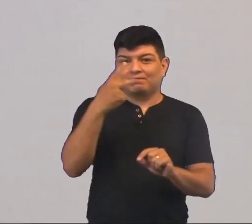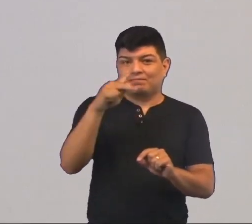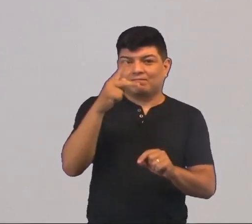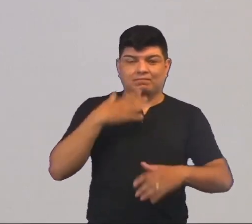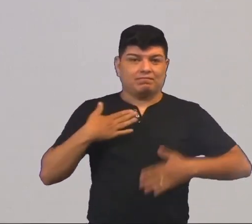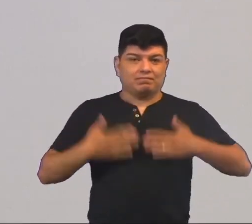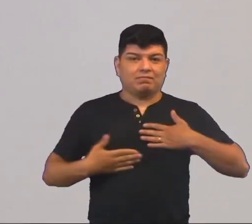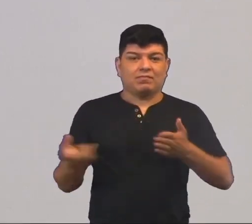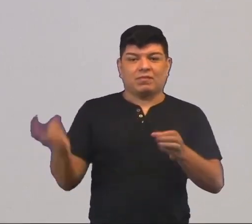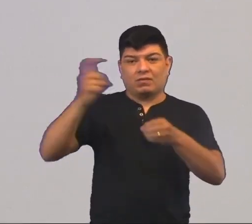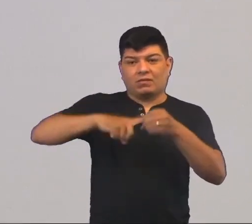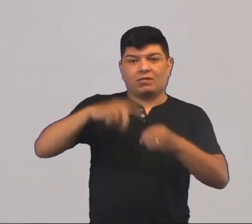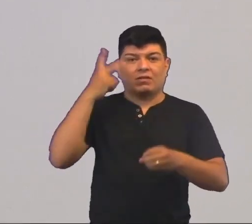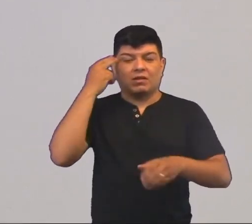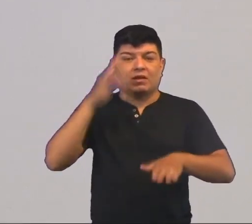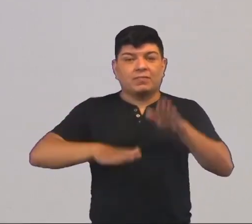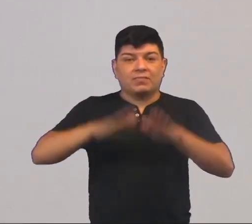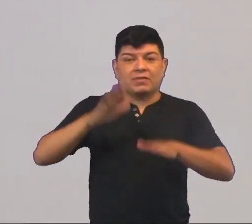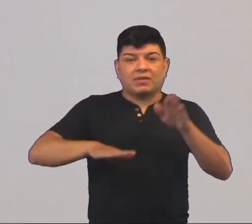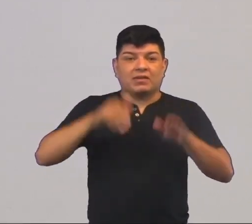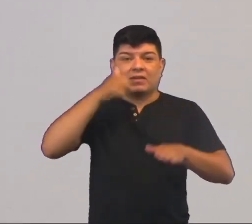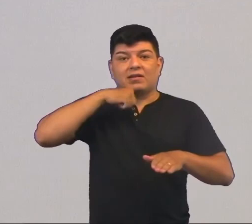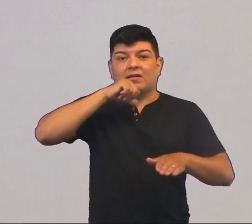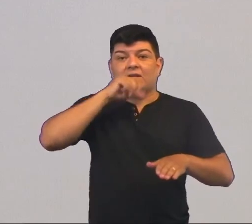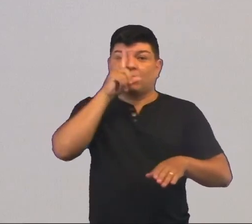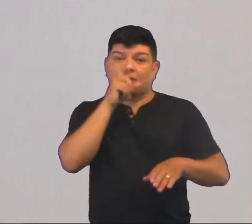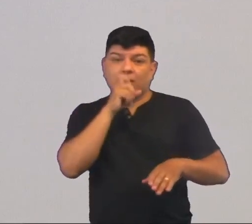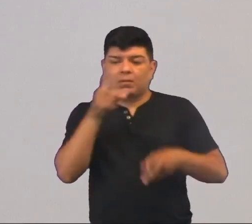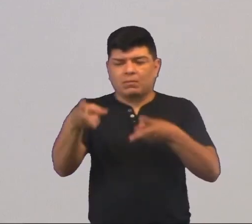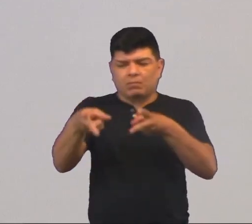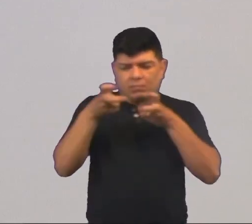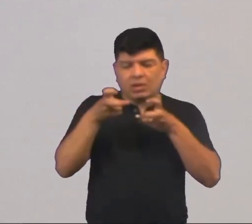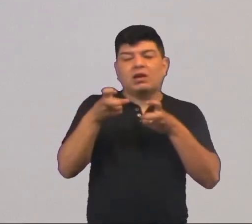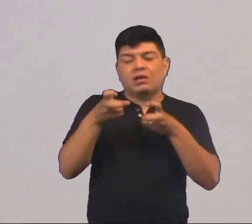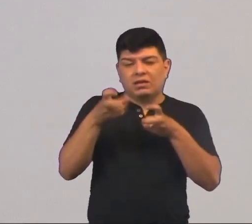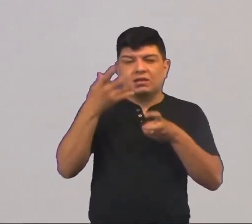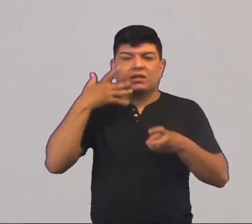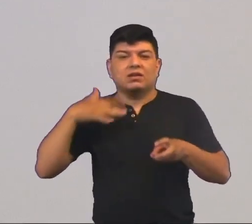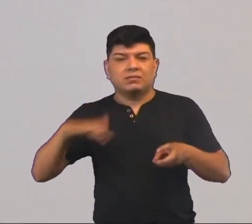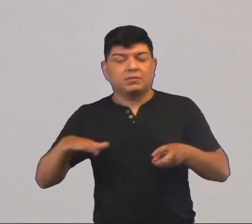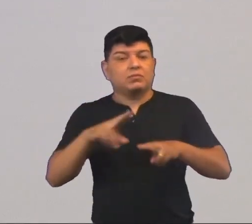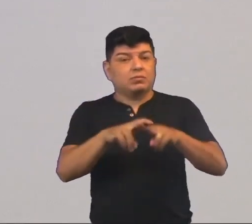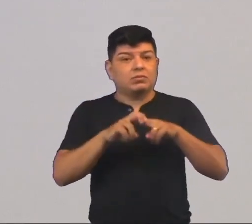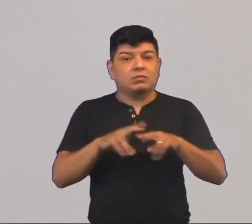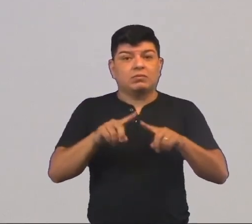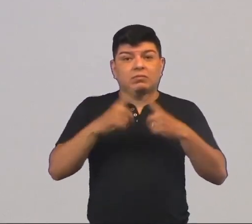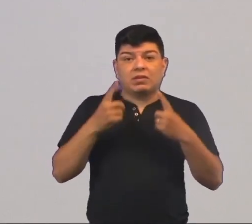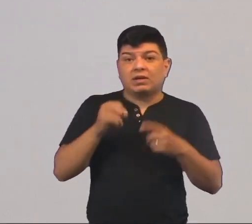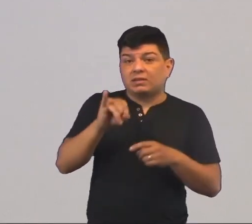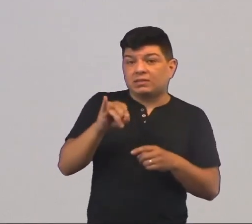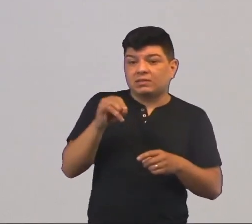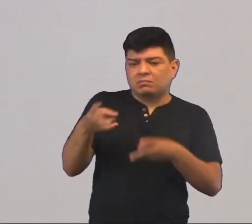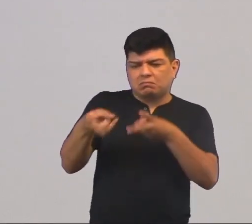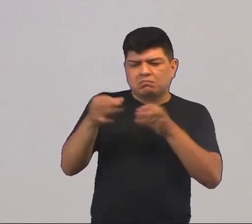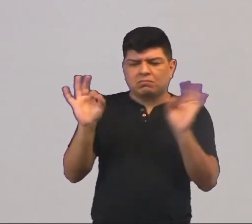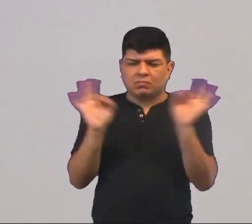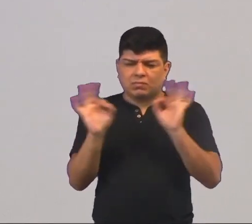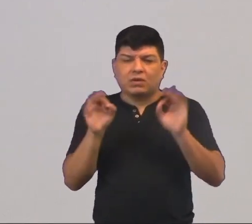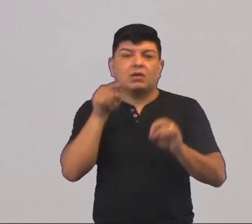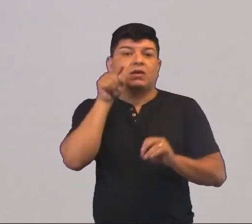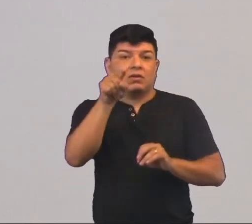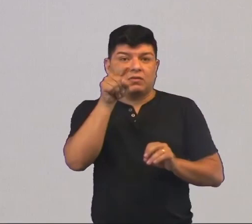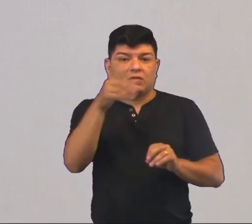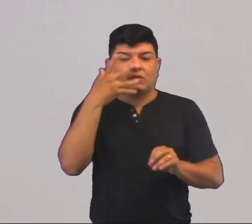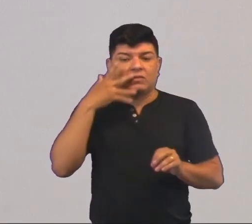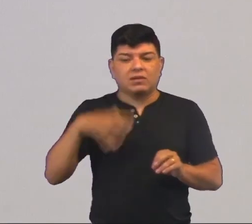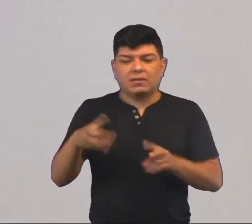seu corpo voltar ao normal. Geralmente as mães e os pais, eles percebem isso na criança. Mas se porventura eles não perceberem e